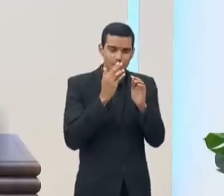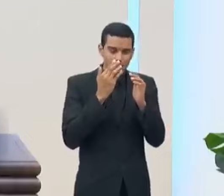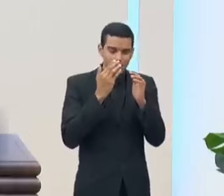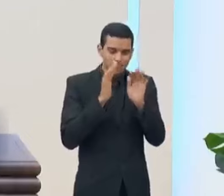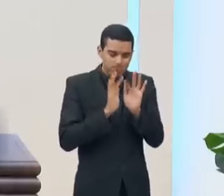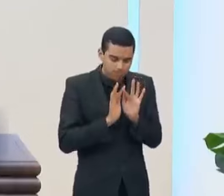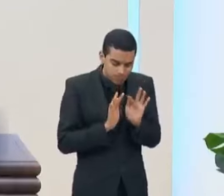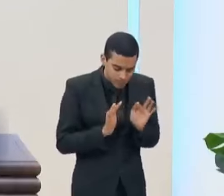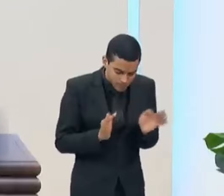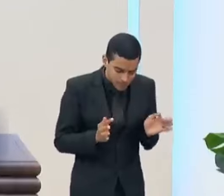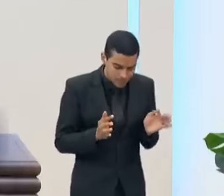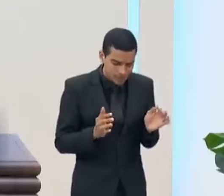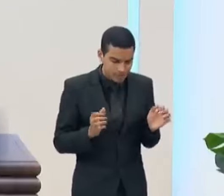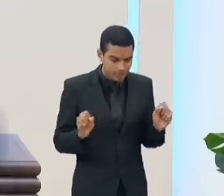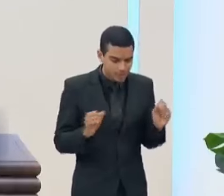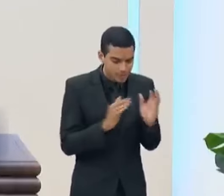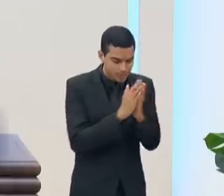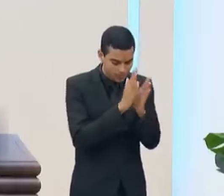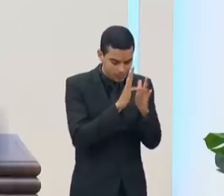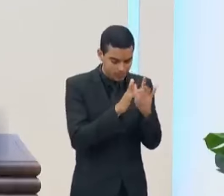aqui, adorou, eu tenho como